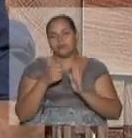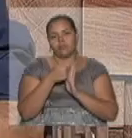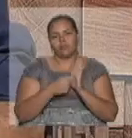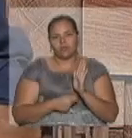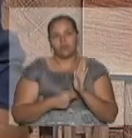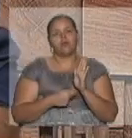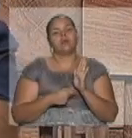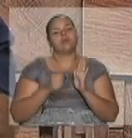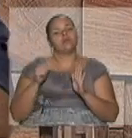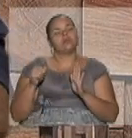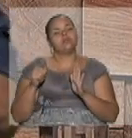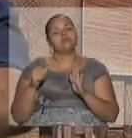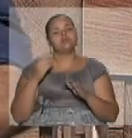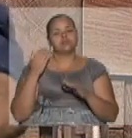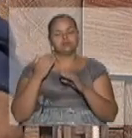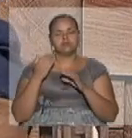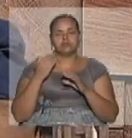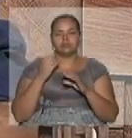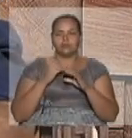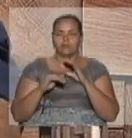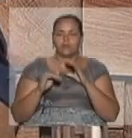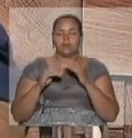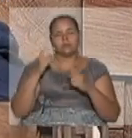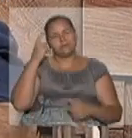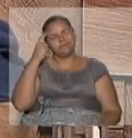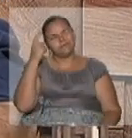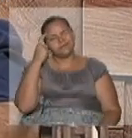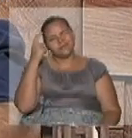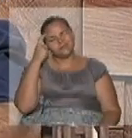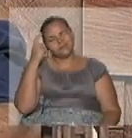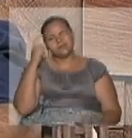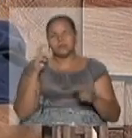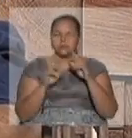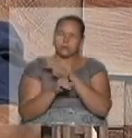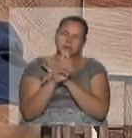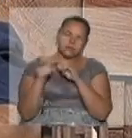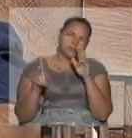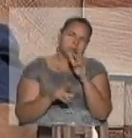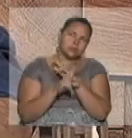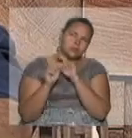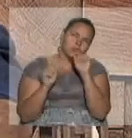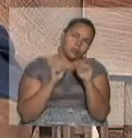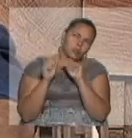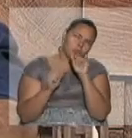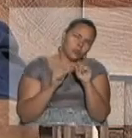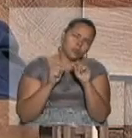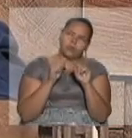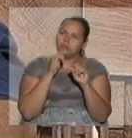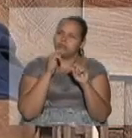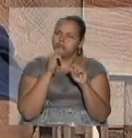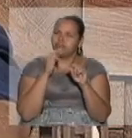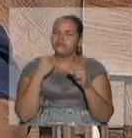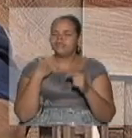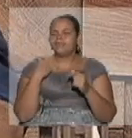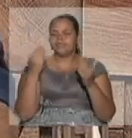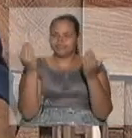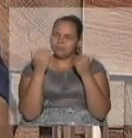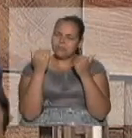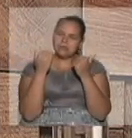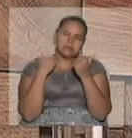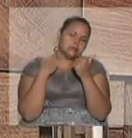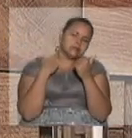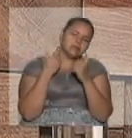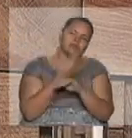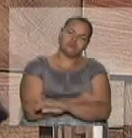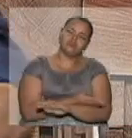sinopse que enviam para você, você é obrigado a pensar diferente, né, daquilo que você está no seu casulo ali, acostumadinho a fazer